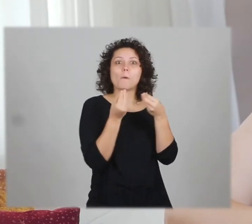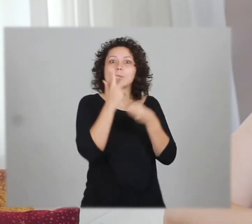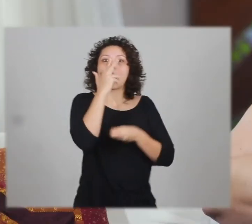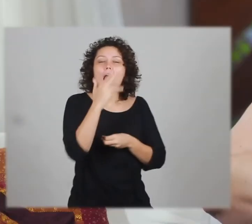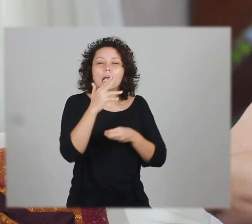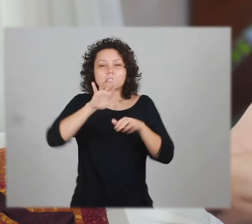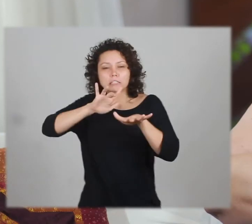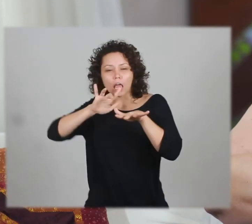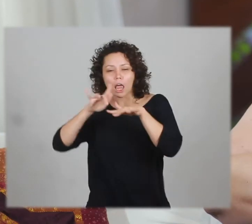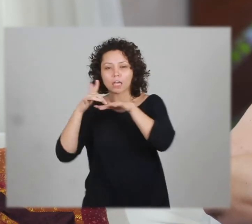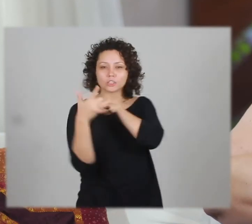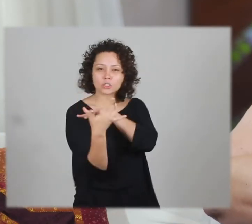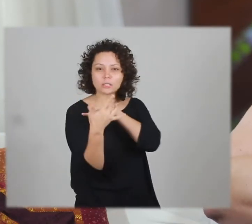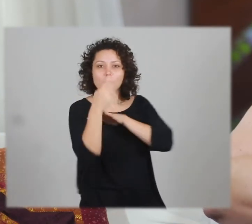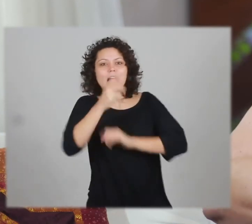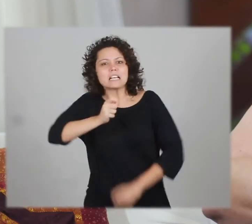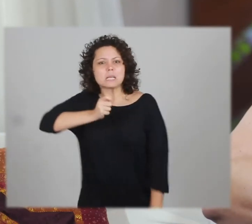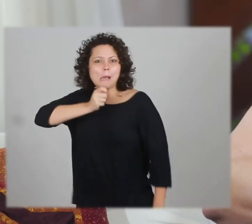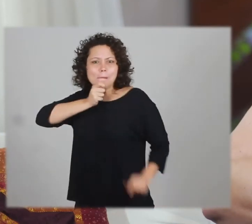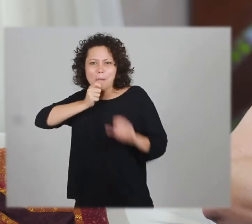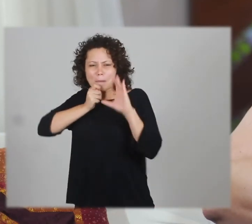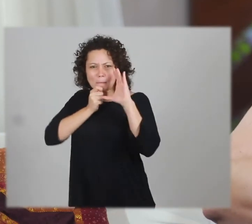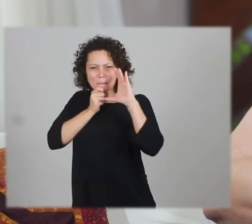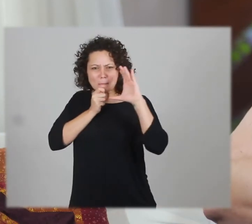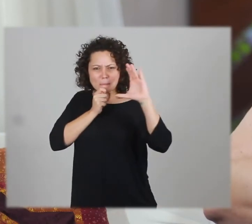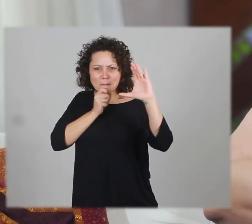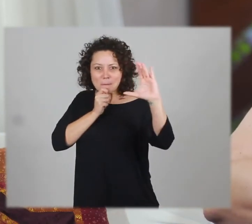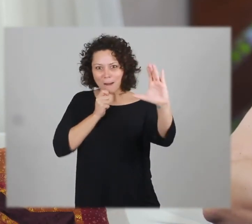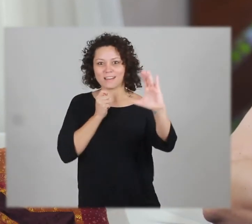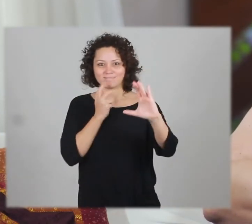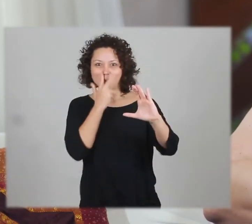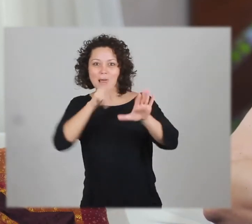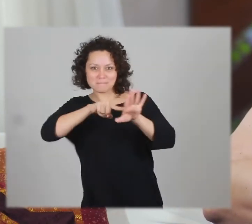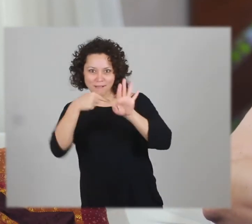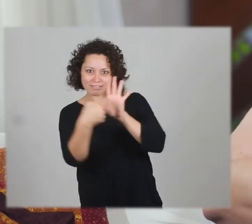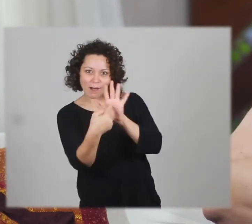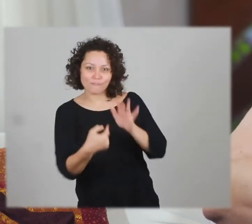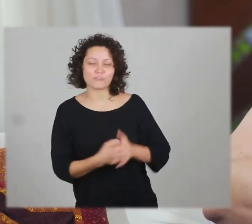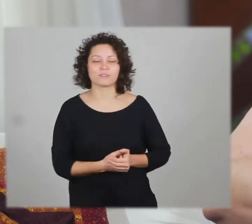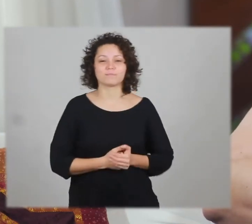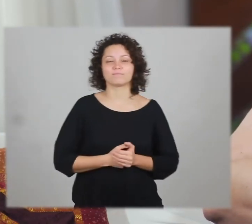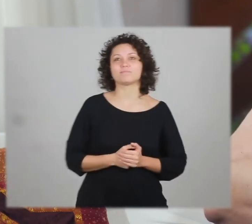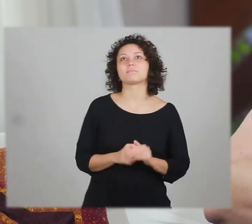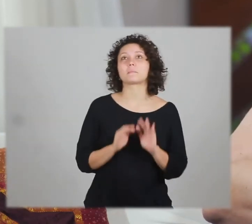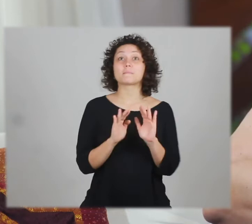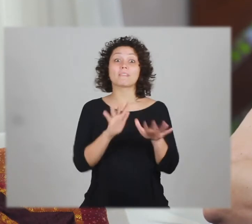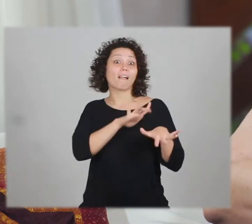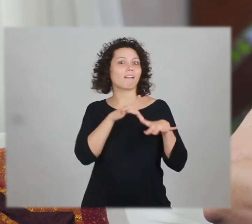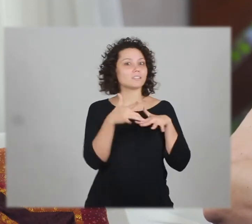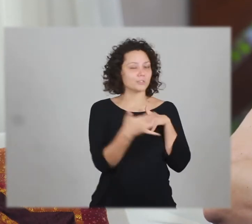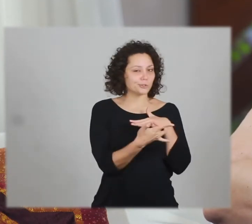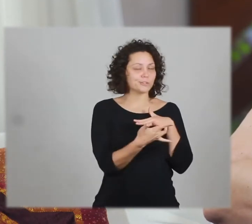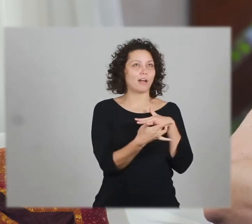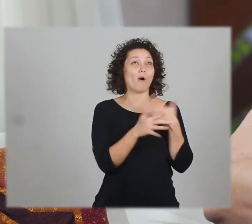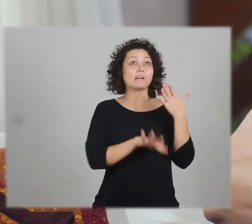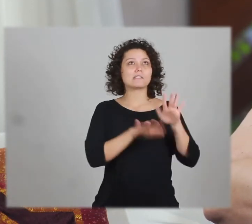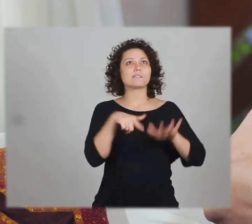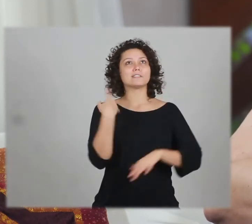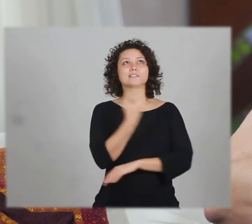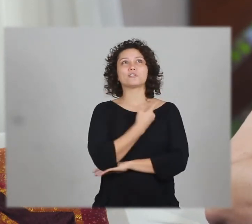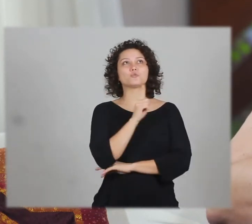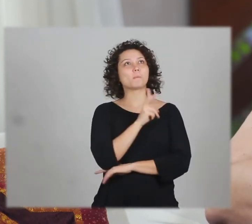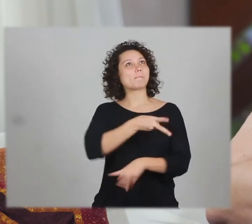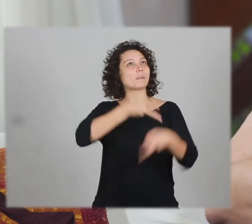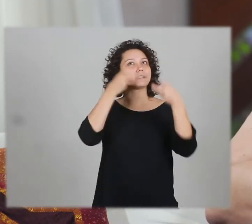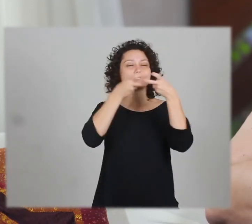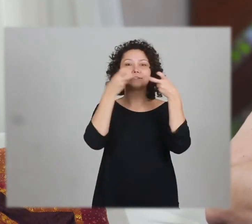megafone. O alcance das redes sociais é tão grande, a gente, na verdade, não se dá conta que, às vezes, elas têm